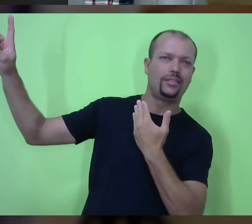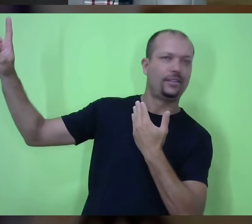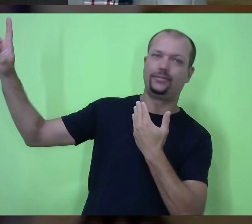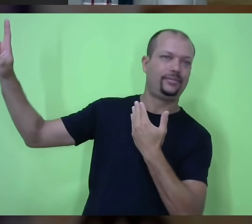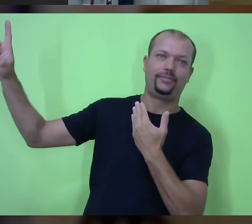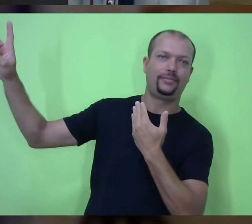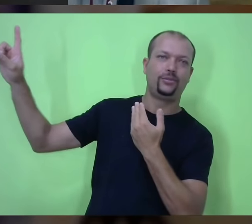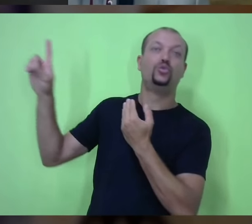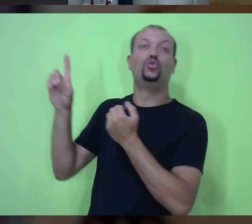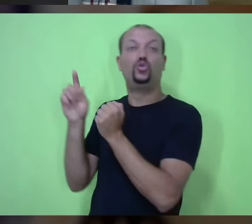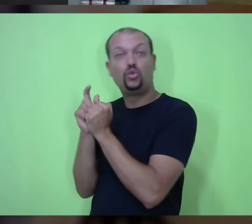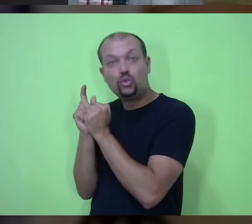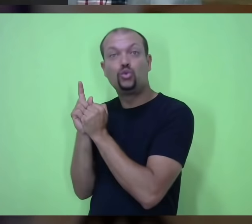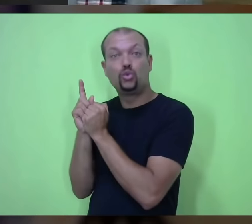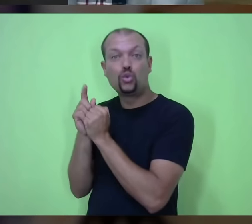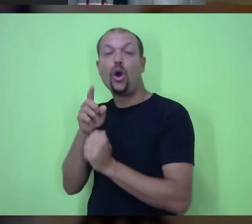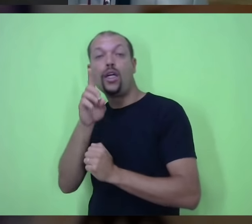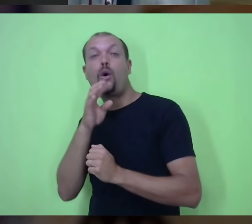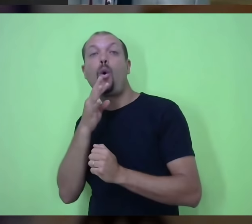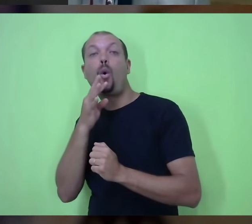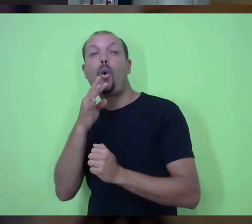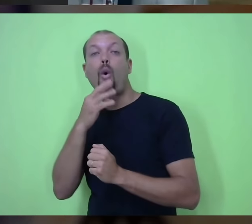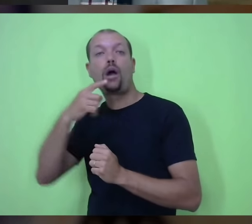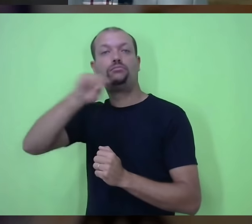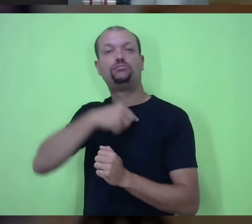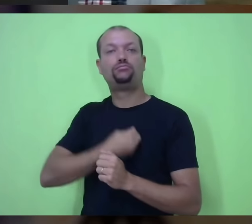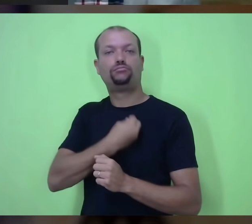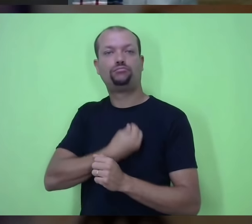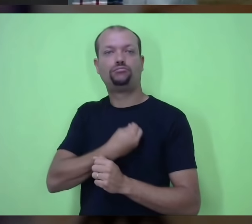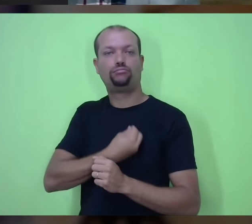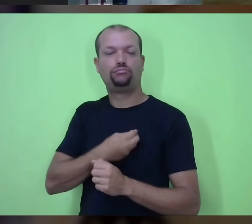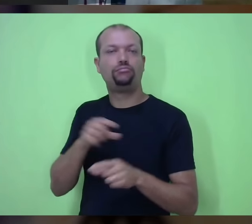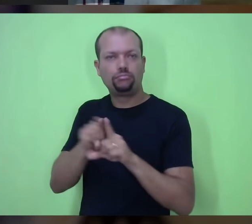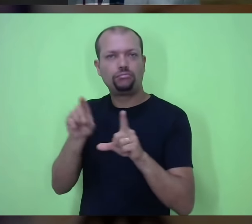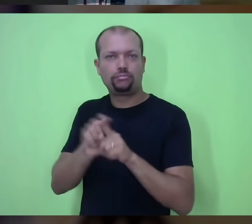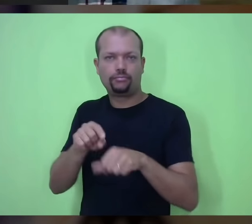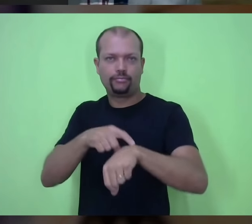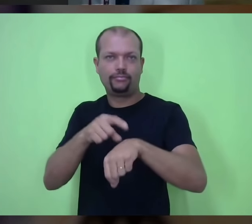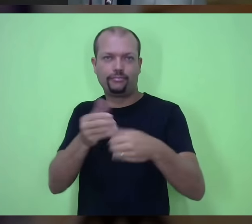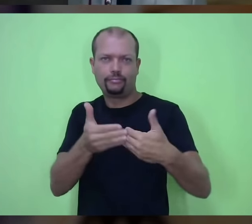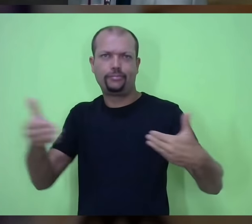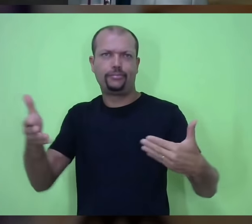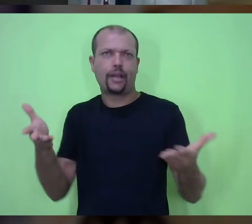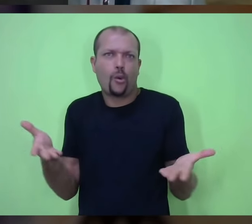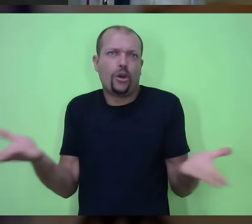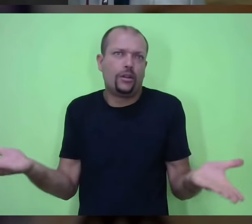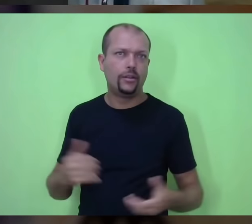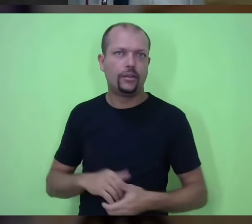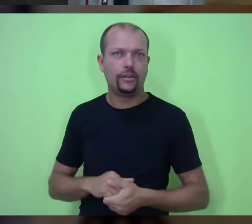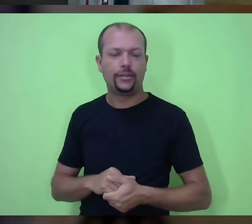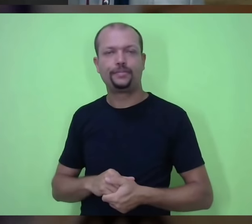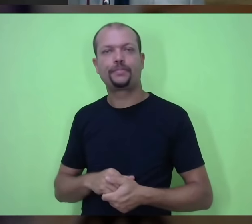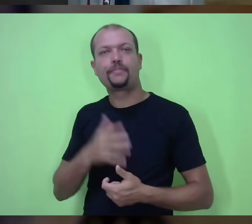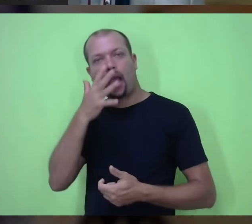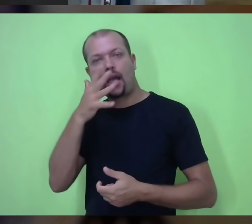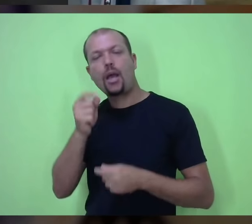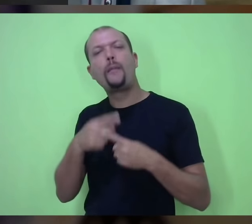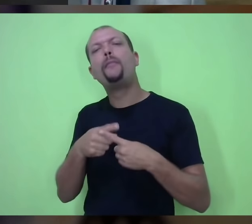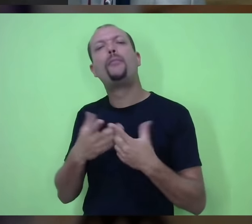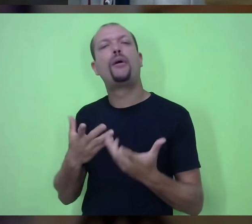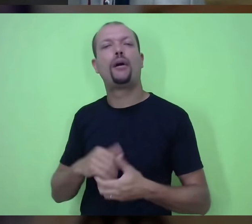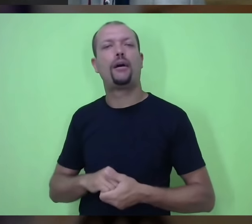que não se identifica com as nossas cidades, que não conhece a nossa realidade, principalmente nos tempos em que estamos vivendo, né? É interessante nós pensarmos